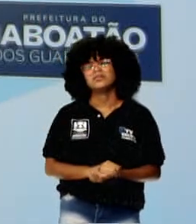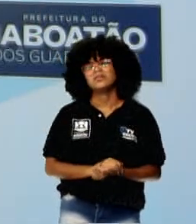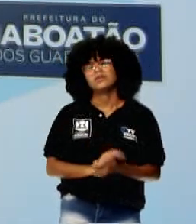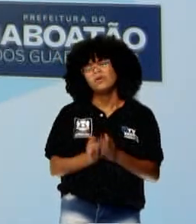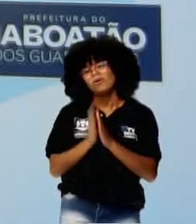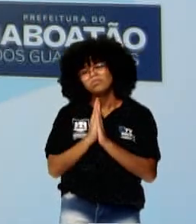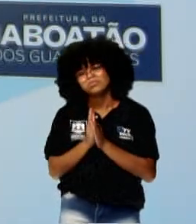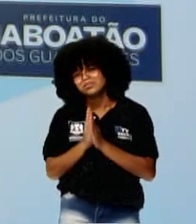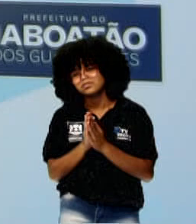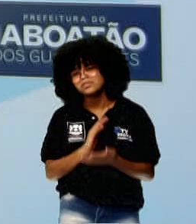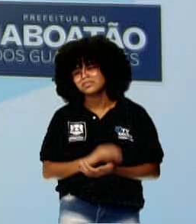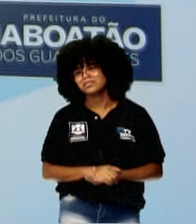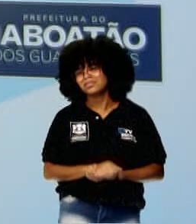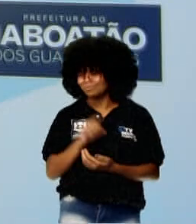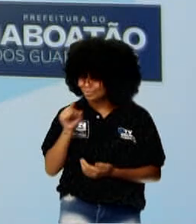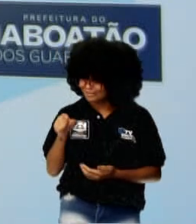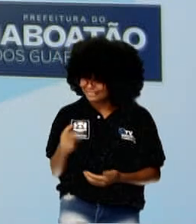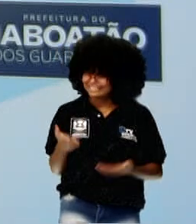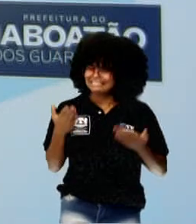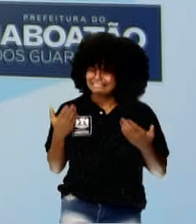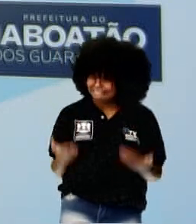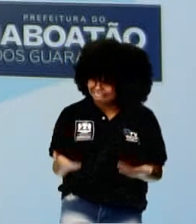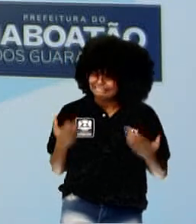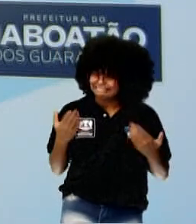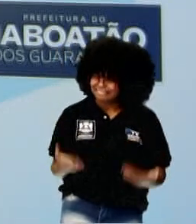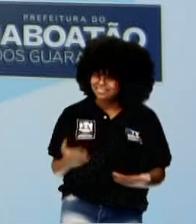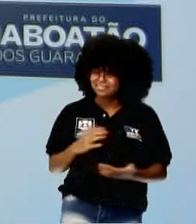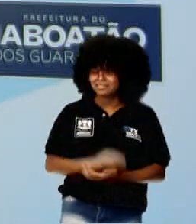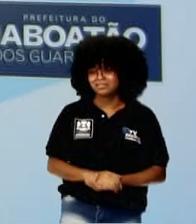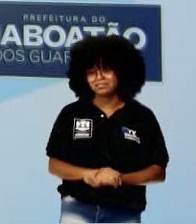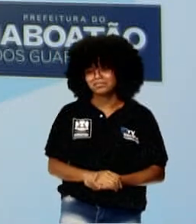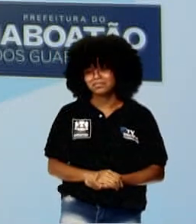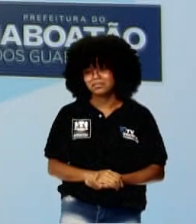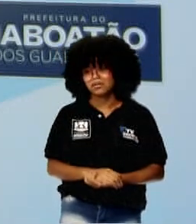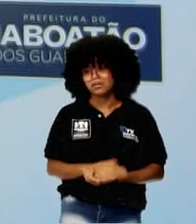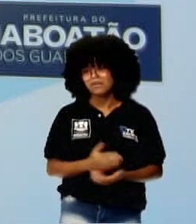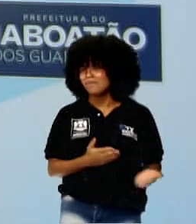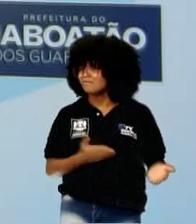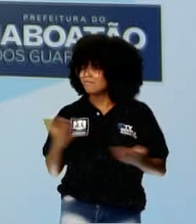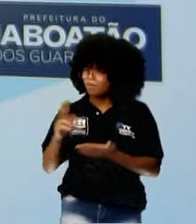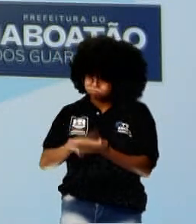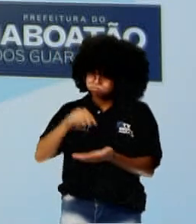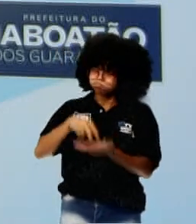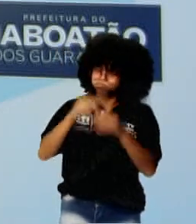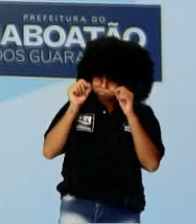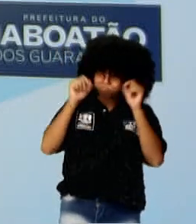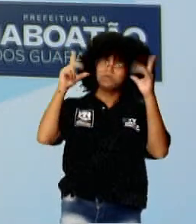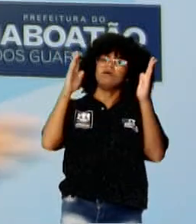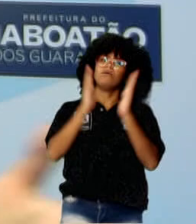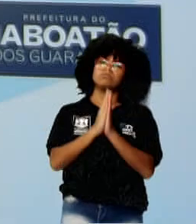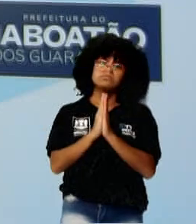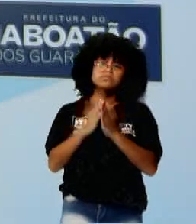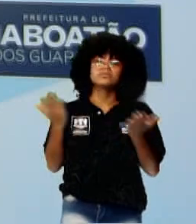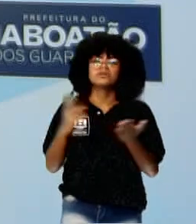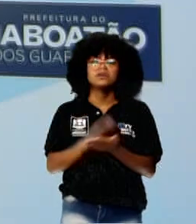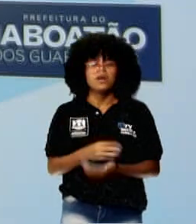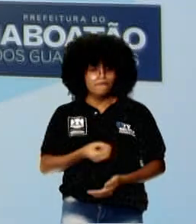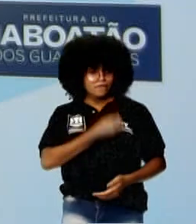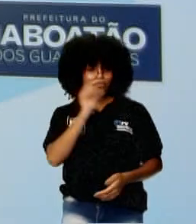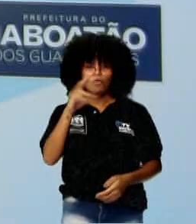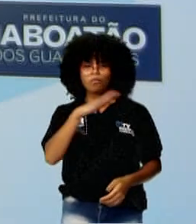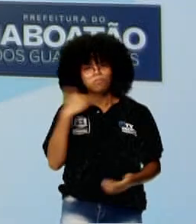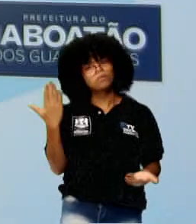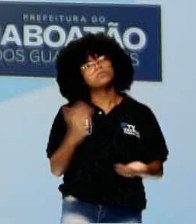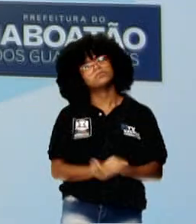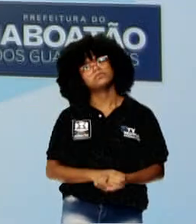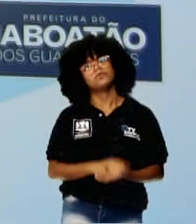você é pesada, viu? Olha, vamos lá, está na hora de acordar, decida se você está viva ou se você está morta, porque